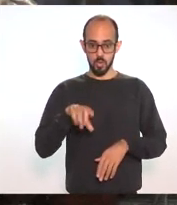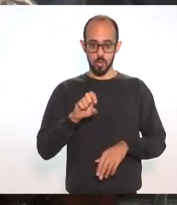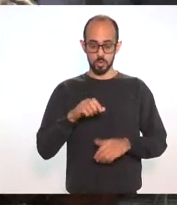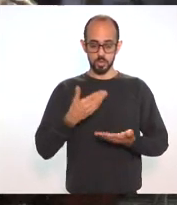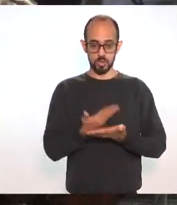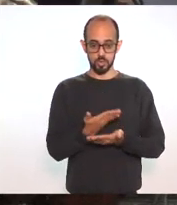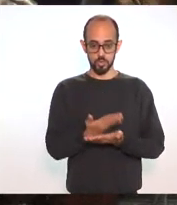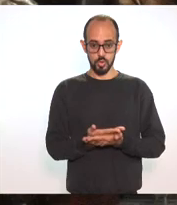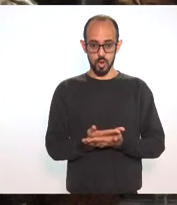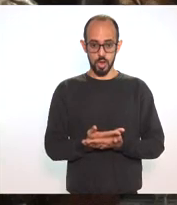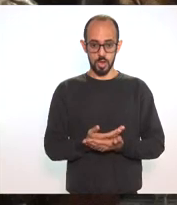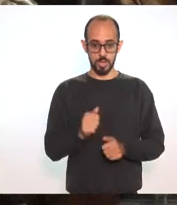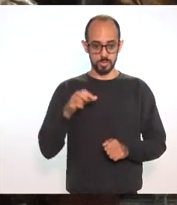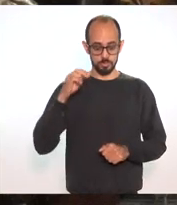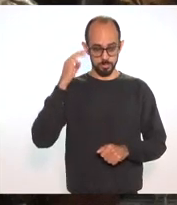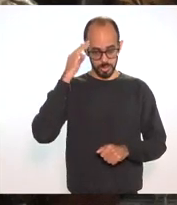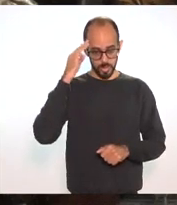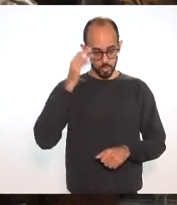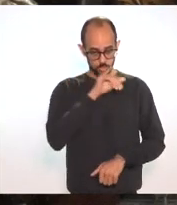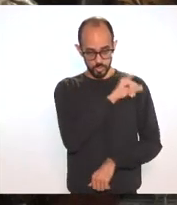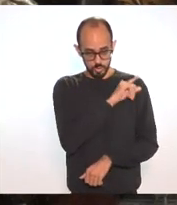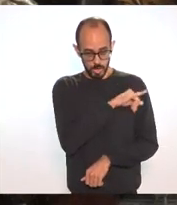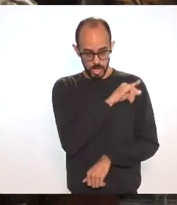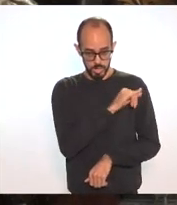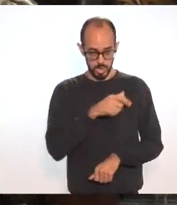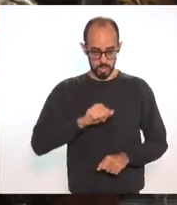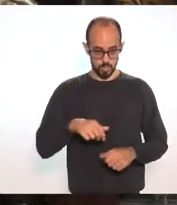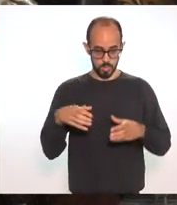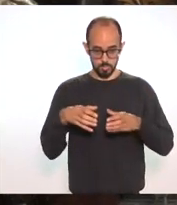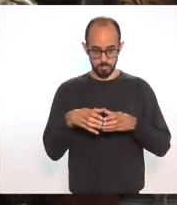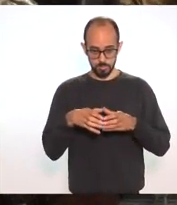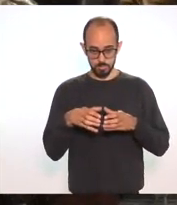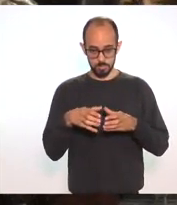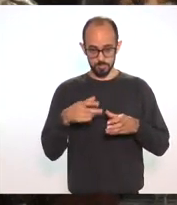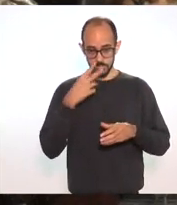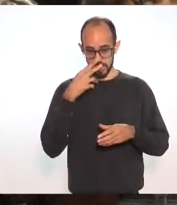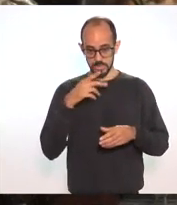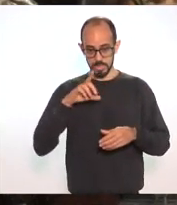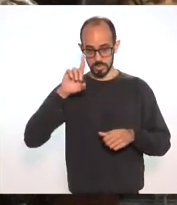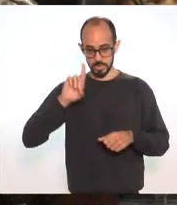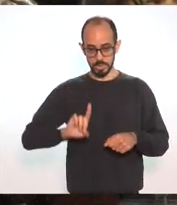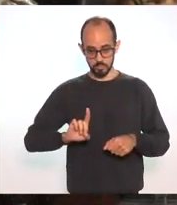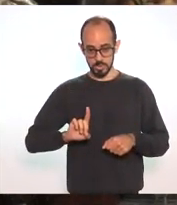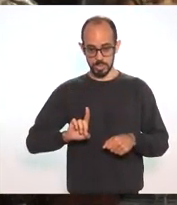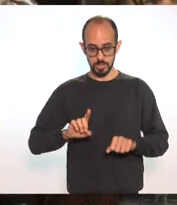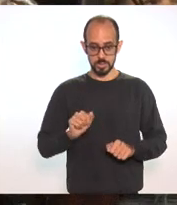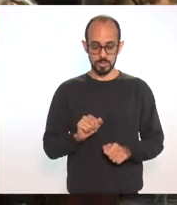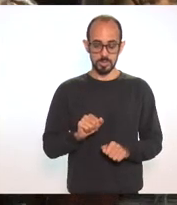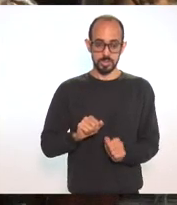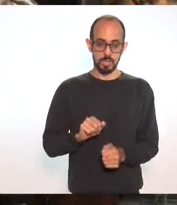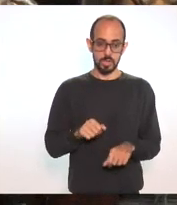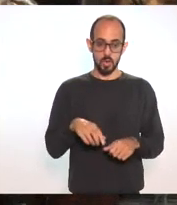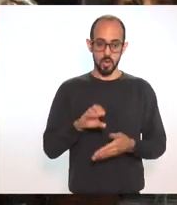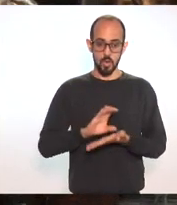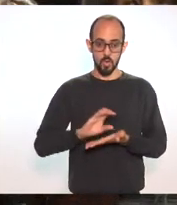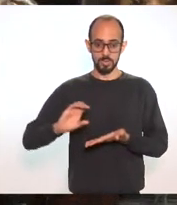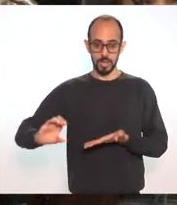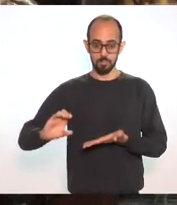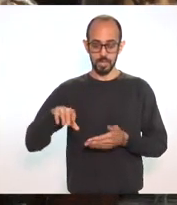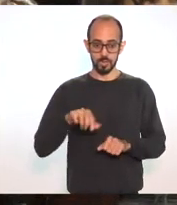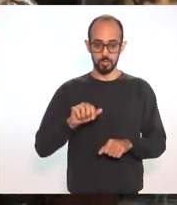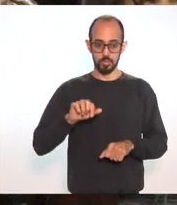Janeiro. Pendente de pareceres das comissões de Constituição e Justiça, da Pessoa com Deficiência, de Educação, Saúde, de Orçamento, Finanças, Fiscalização Financeira